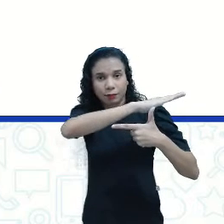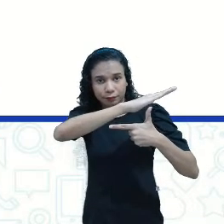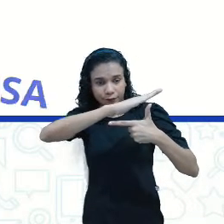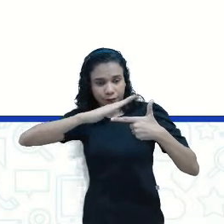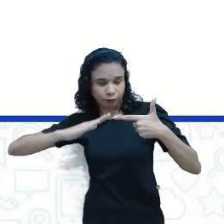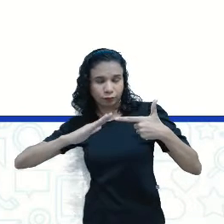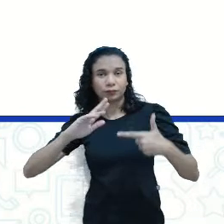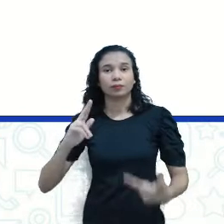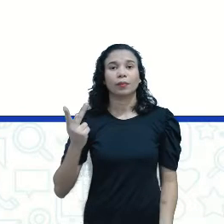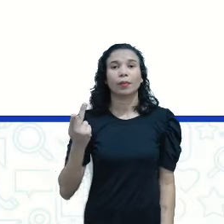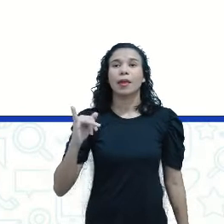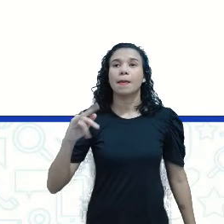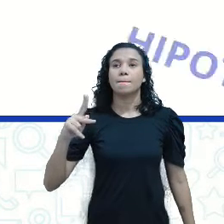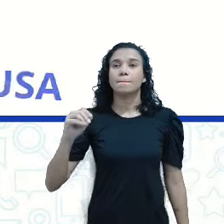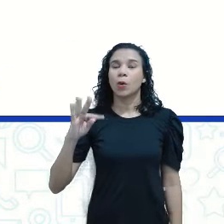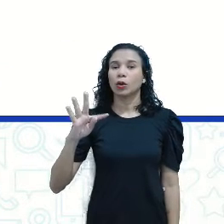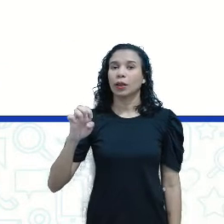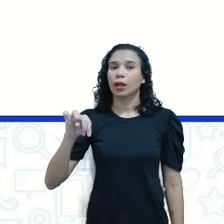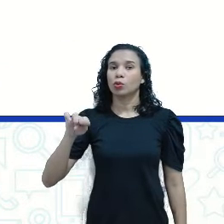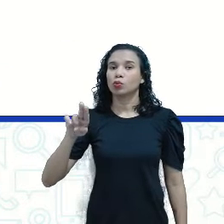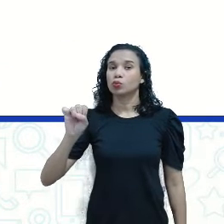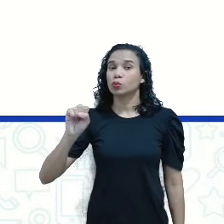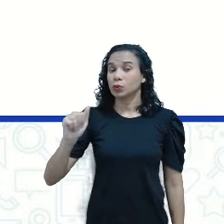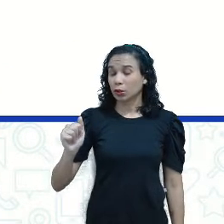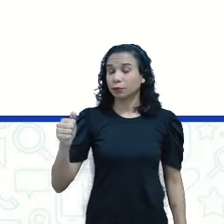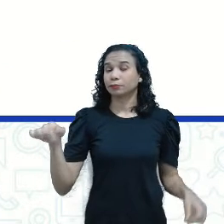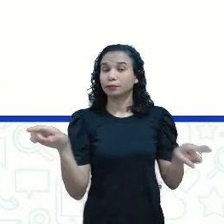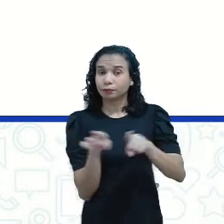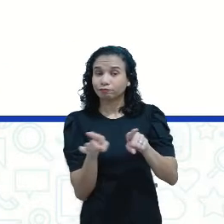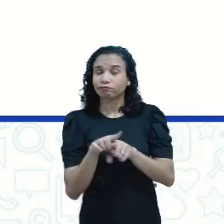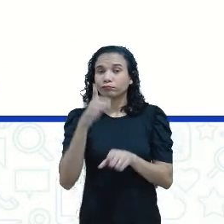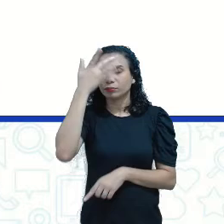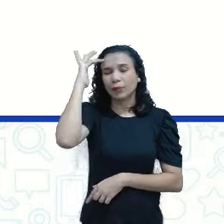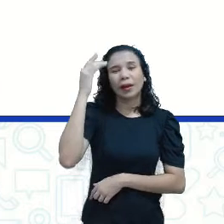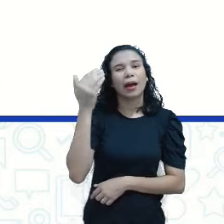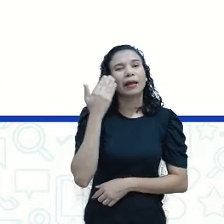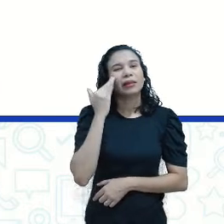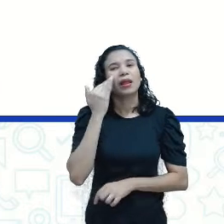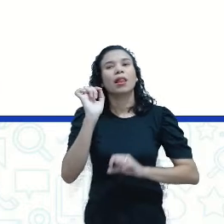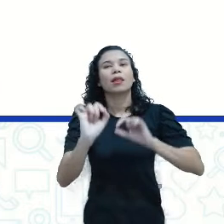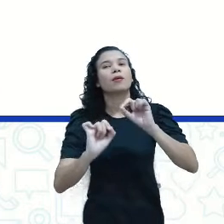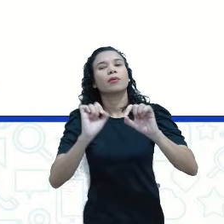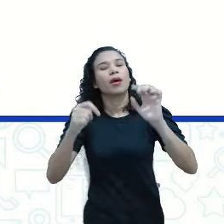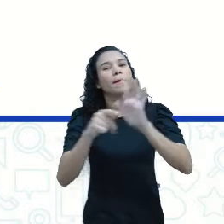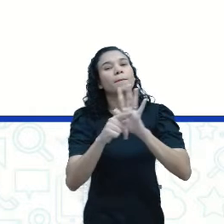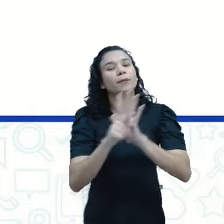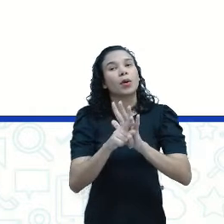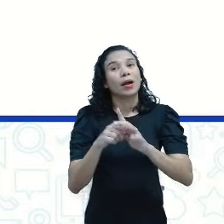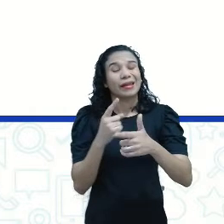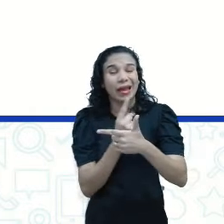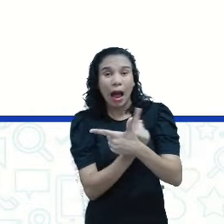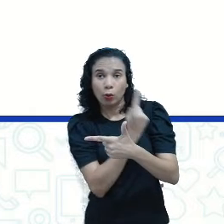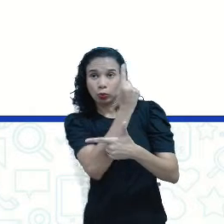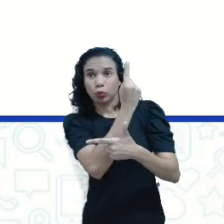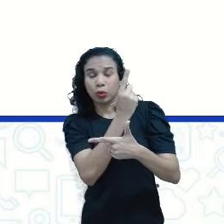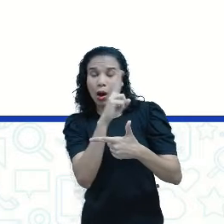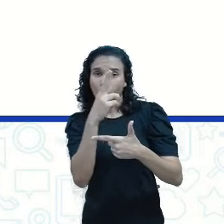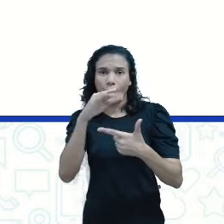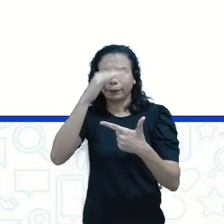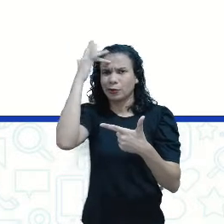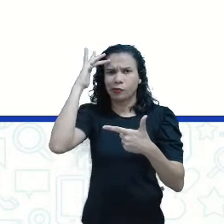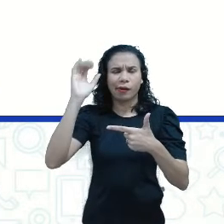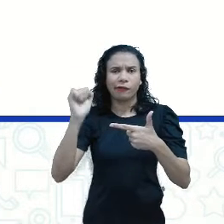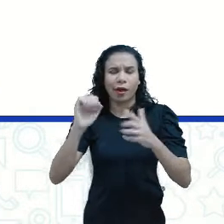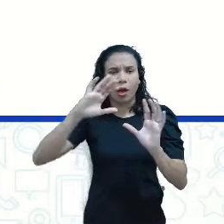triângulo específico, tá bom? E aí você entende que essa altura, quando é essa figura, ou você vai girar ele